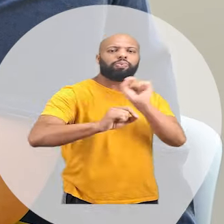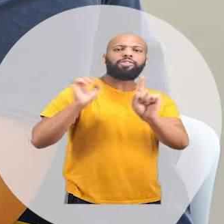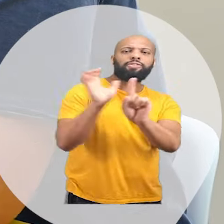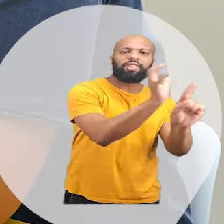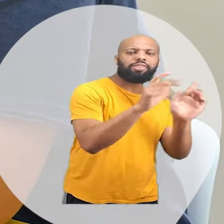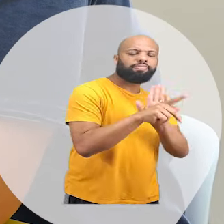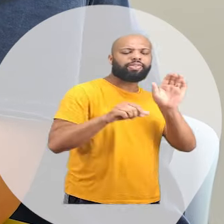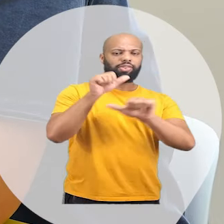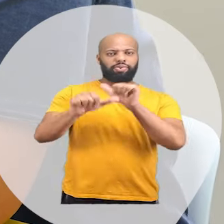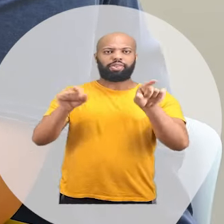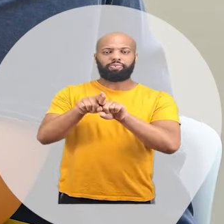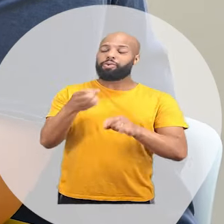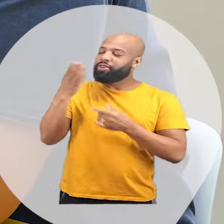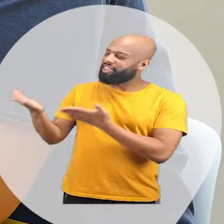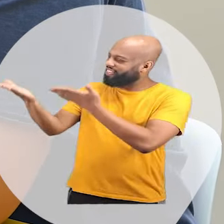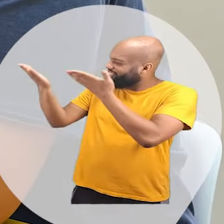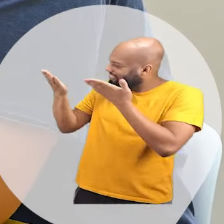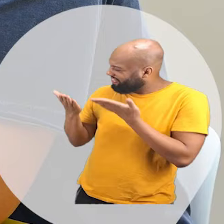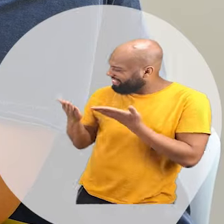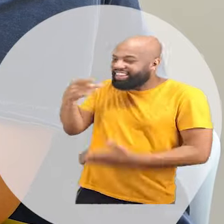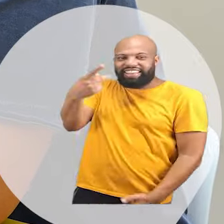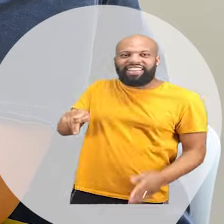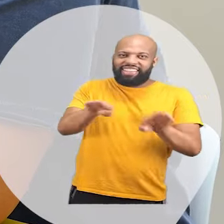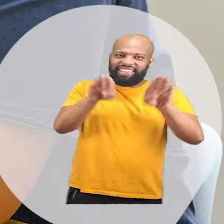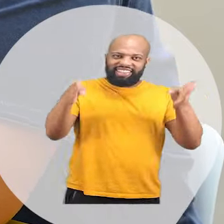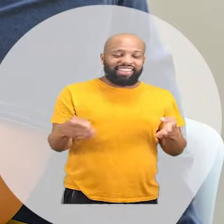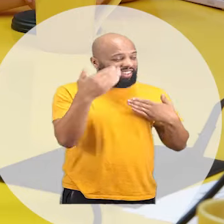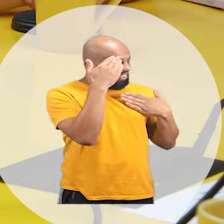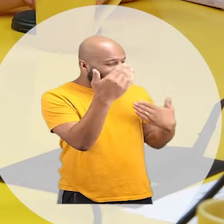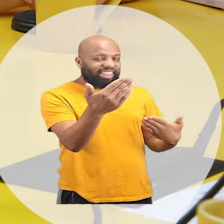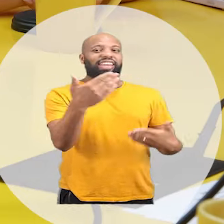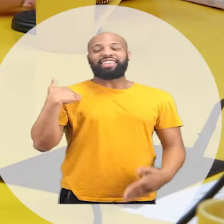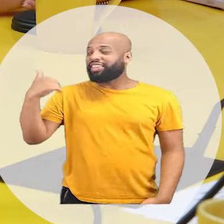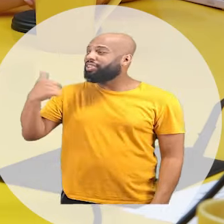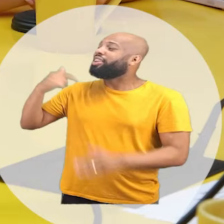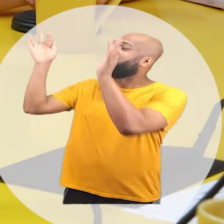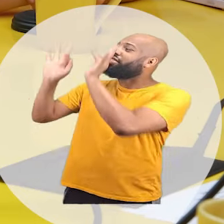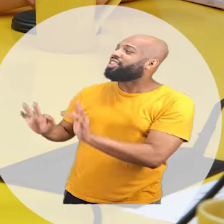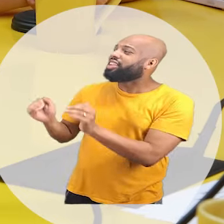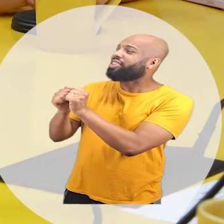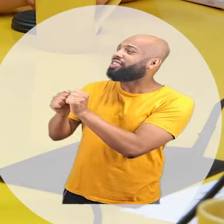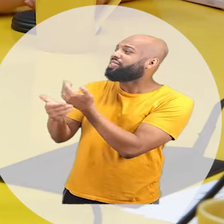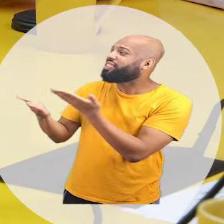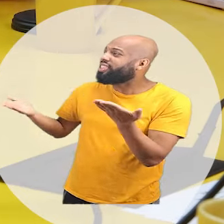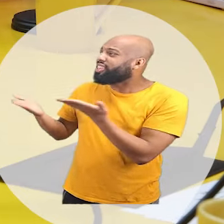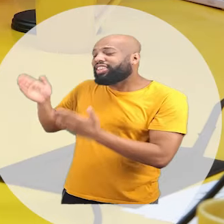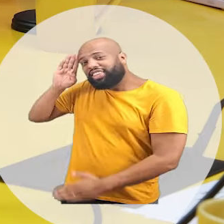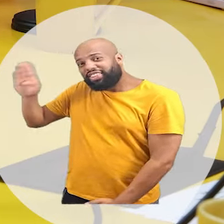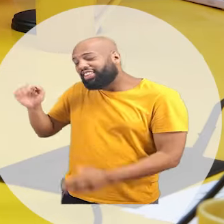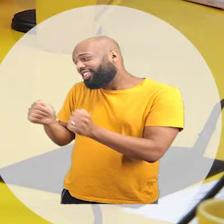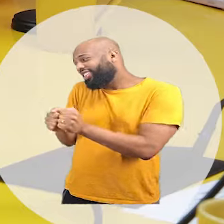deste Impacto transformador bem-vinda Maria em nossa mesa obrigada pelo convite muito feliz de estar aqui com vocês